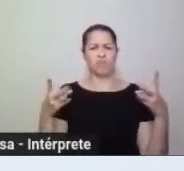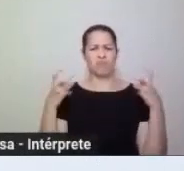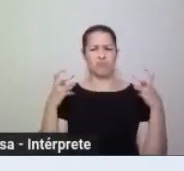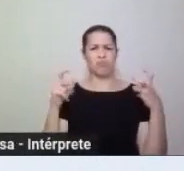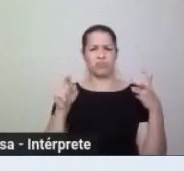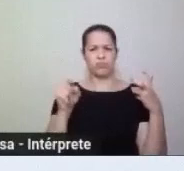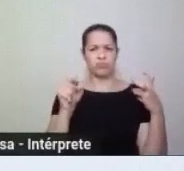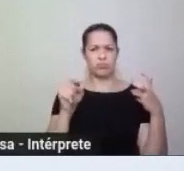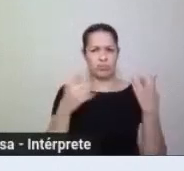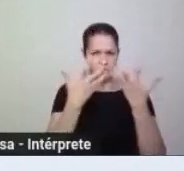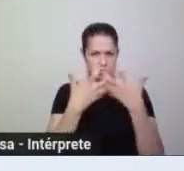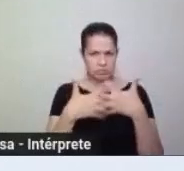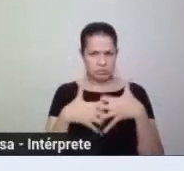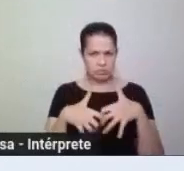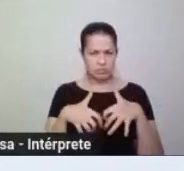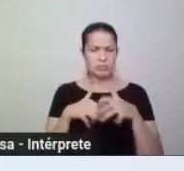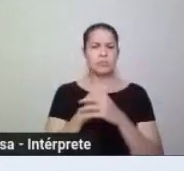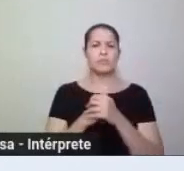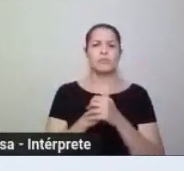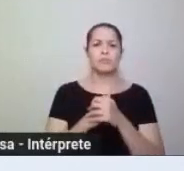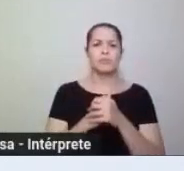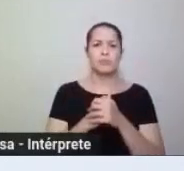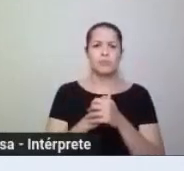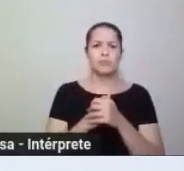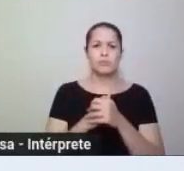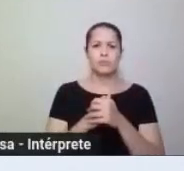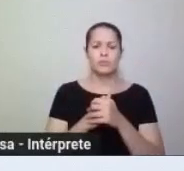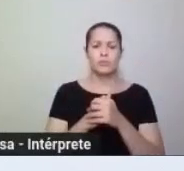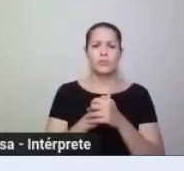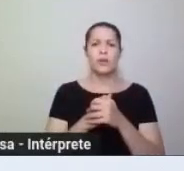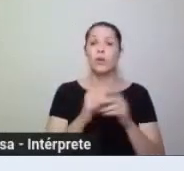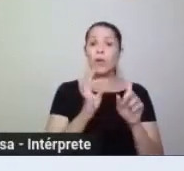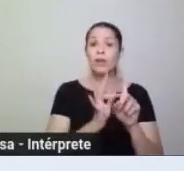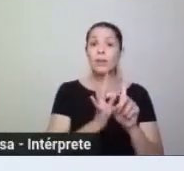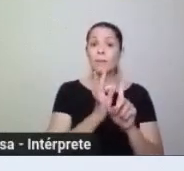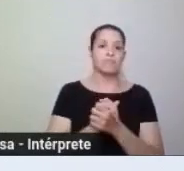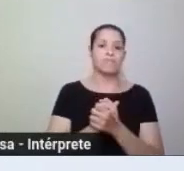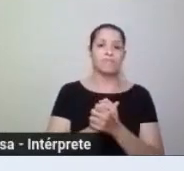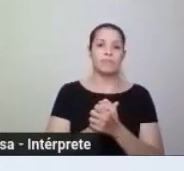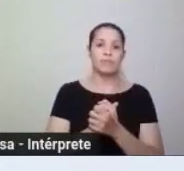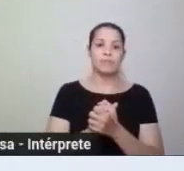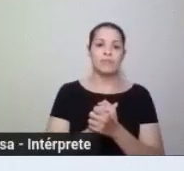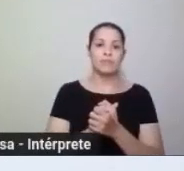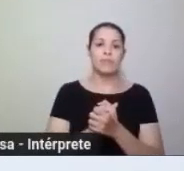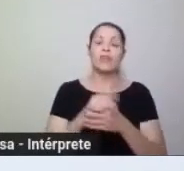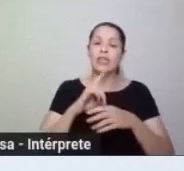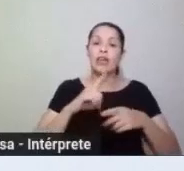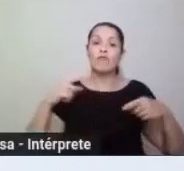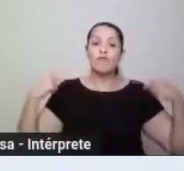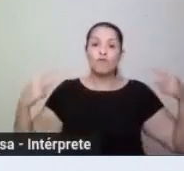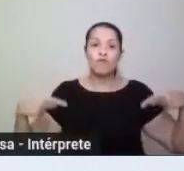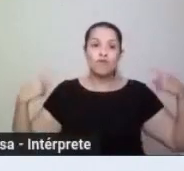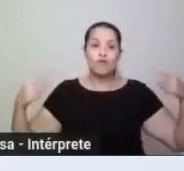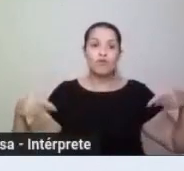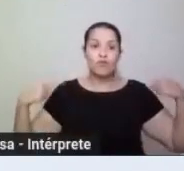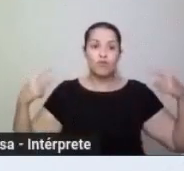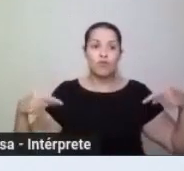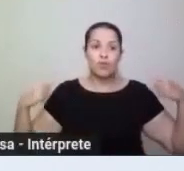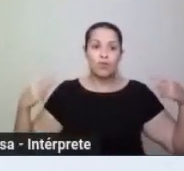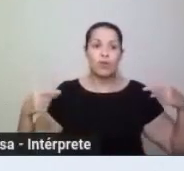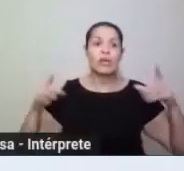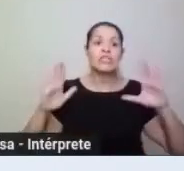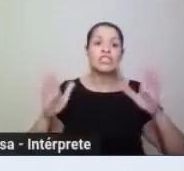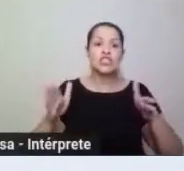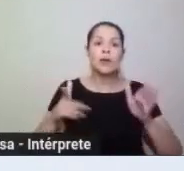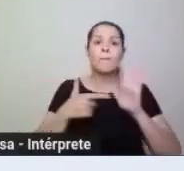do ventilador com temperatura já deu alarme. Rodou, ele veio alto e já